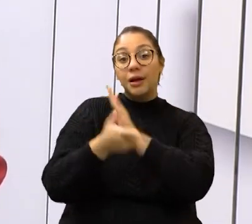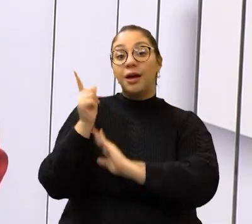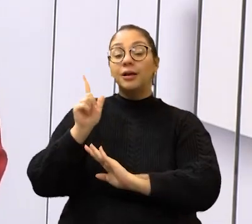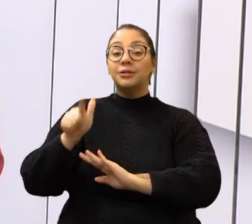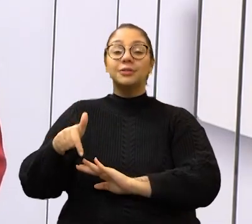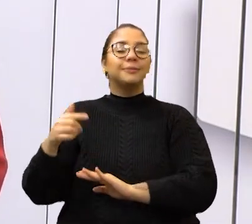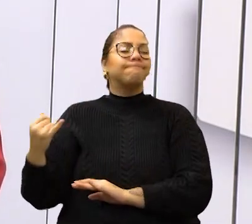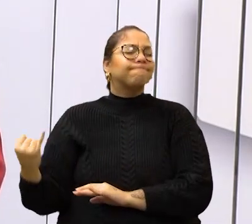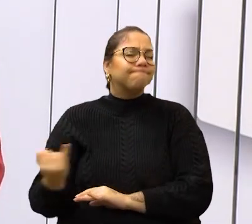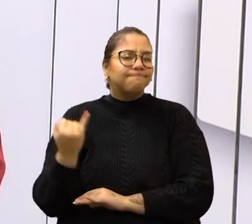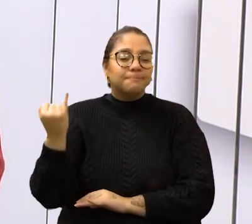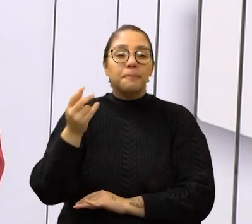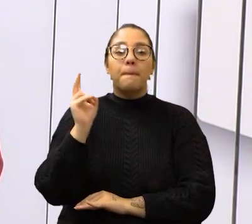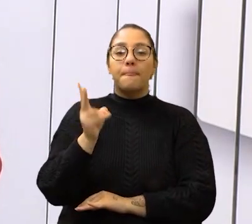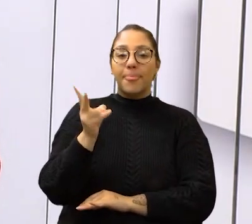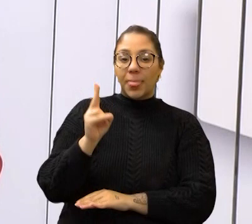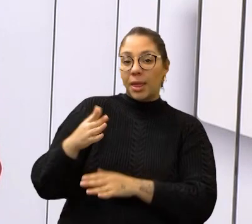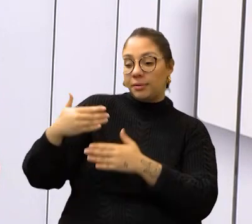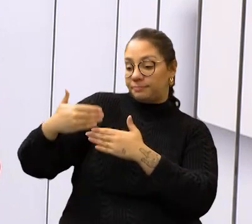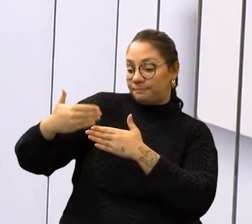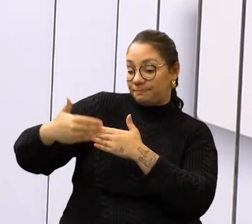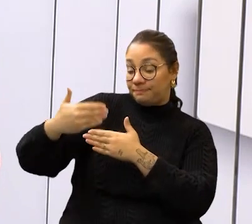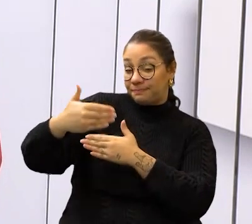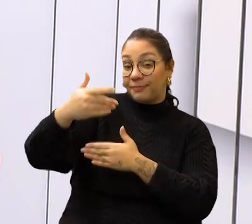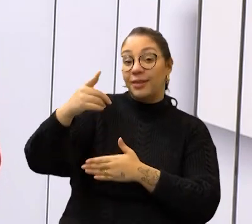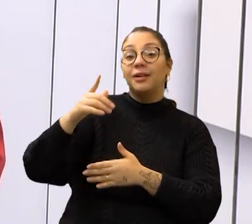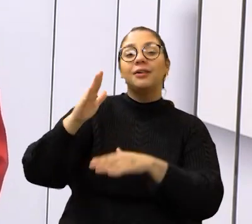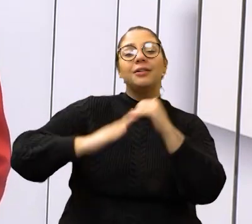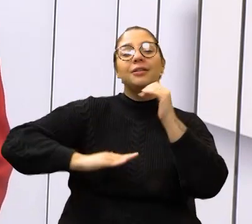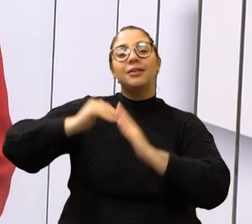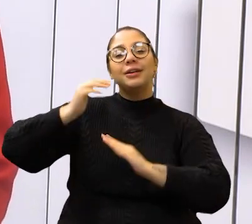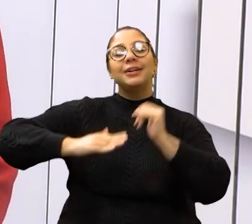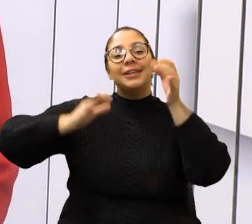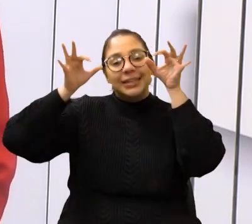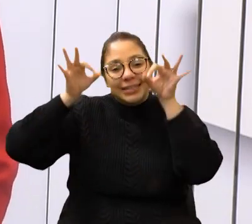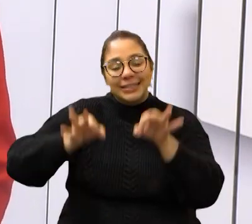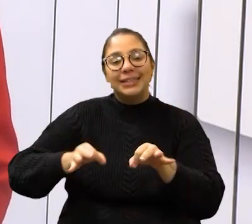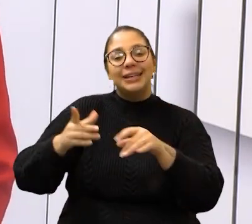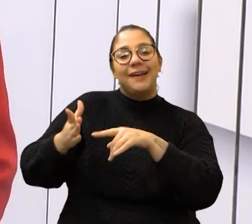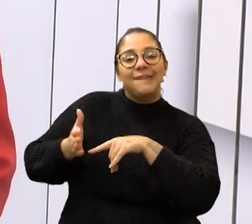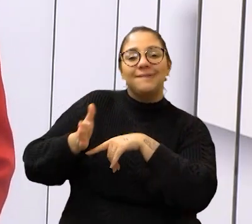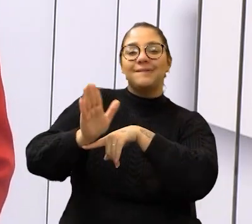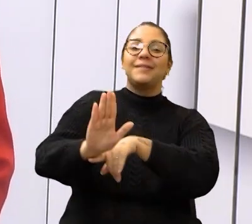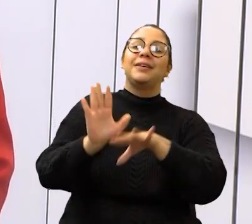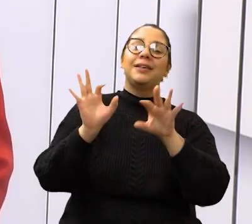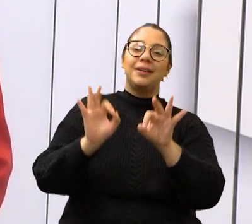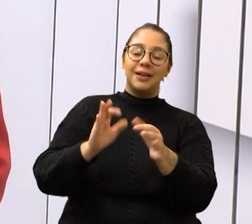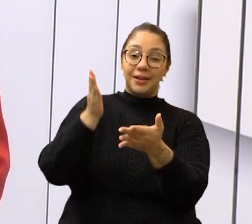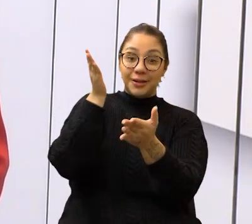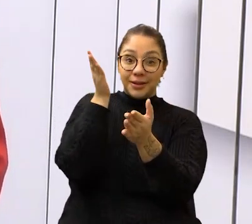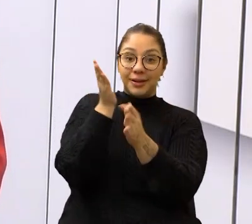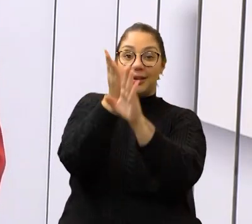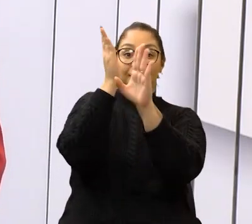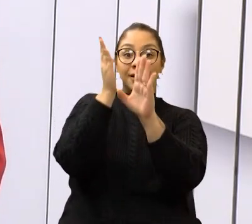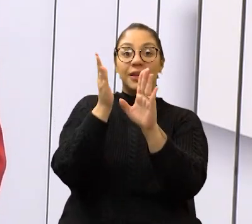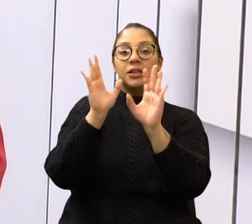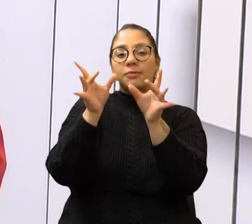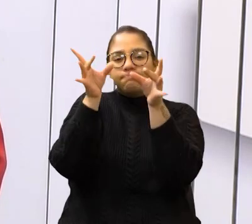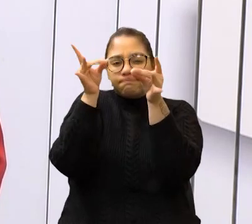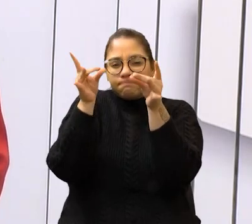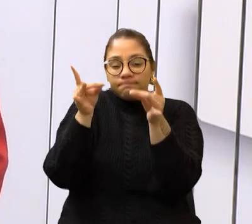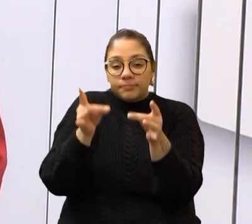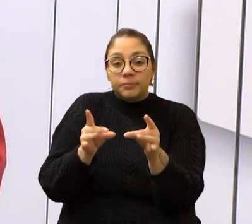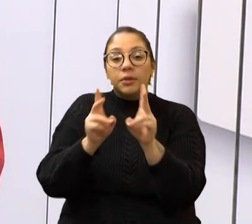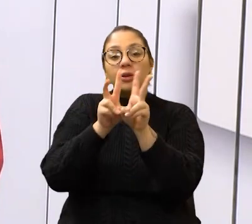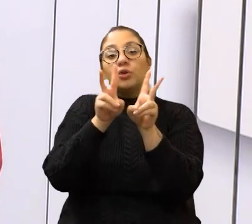fundamental realizar exames periodicamente. Essa prática, com certeza, vai contribuir para um diagnóstico bem